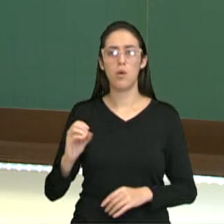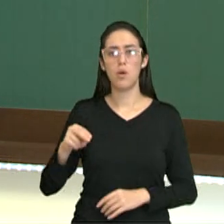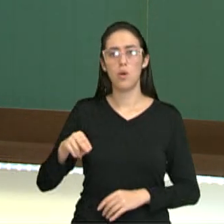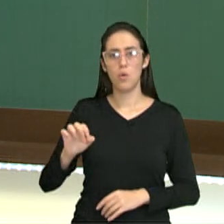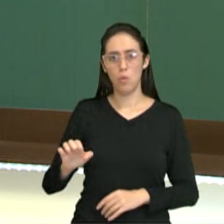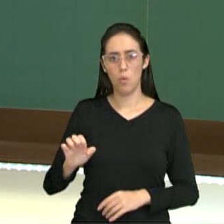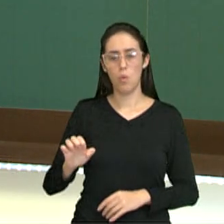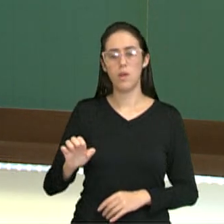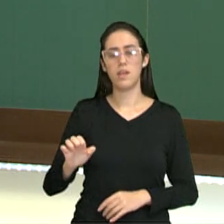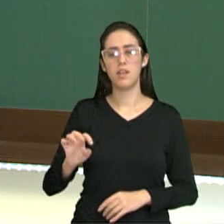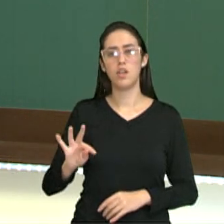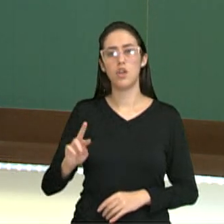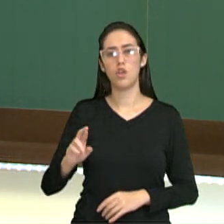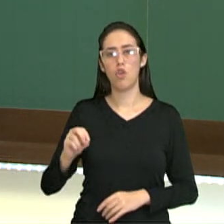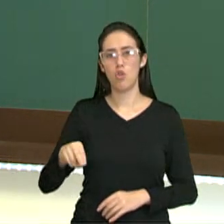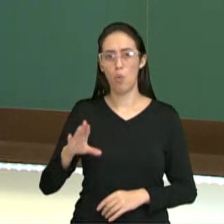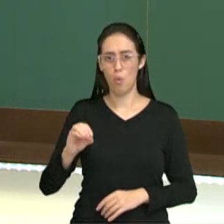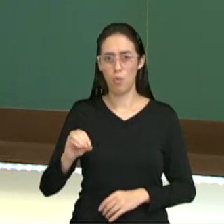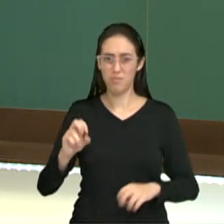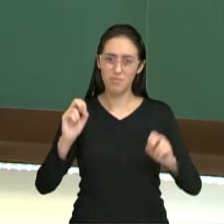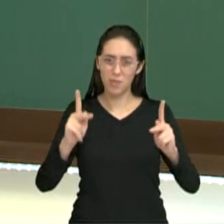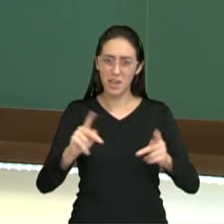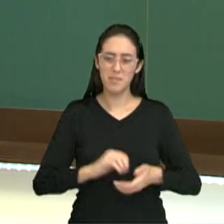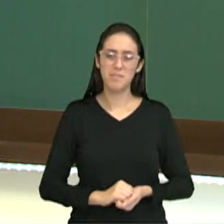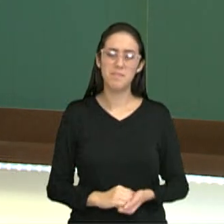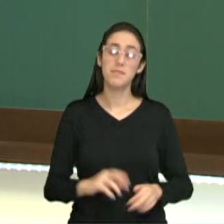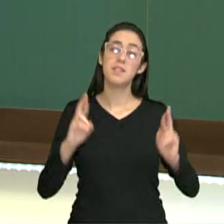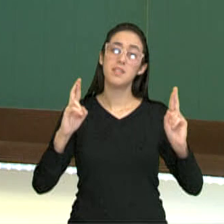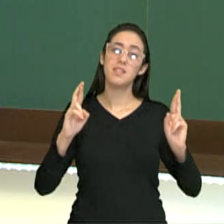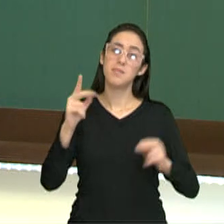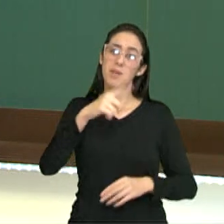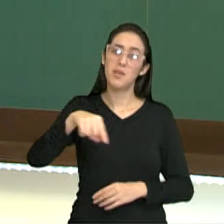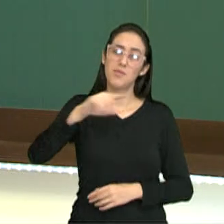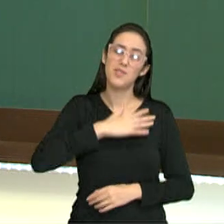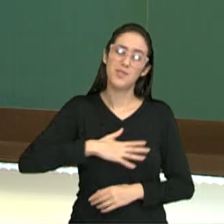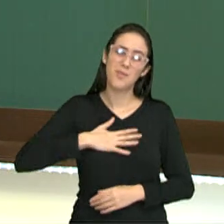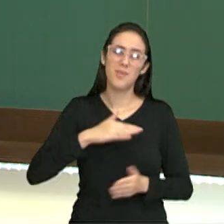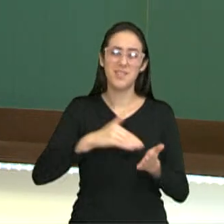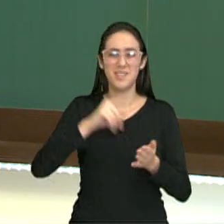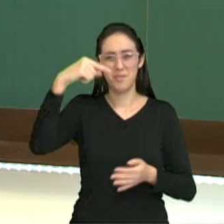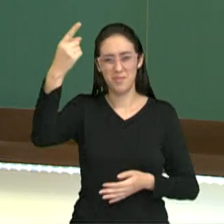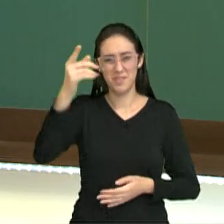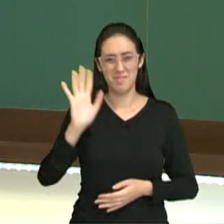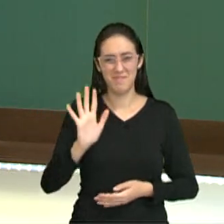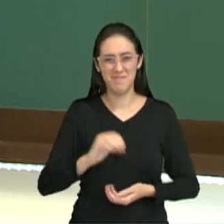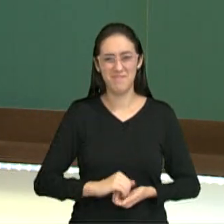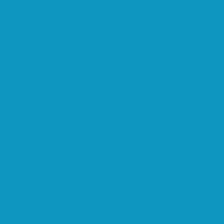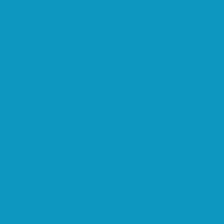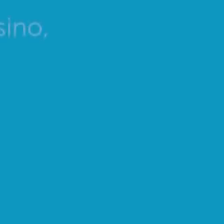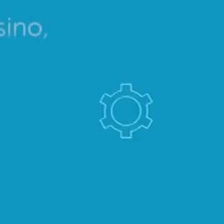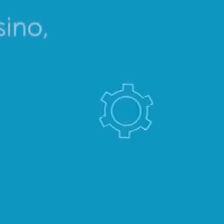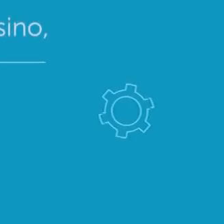cone, de um tronco de cone. Tranquilo? Espero que vocês tenham gostado e até breve, pessoal.